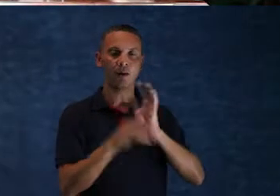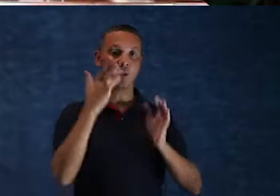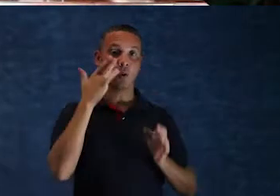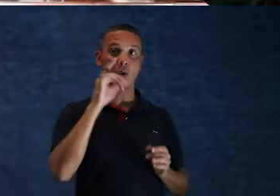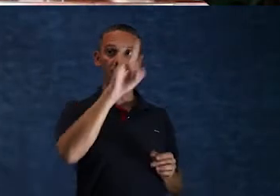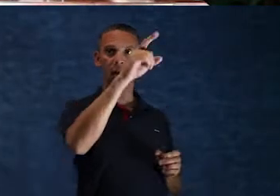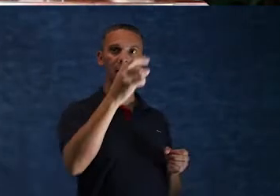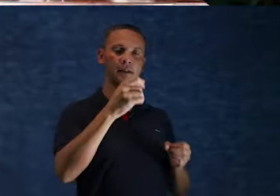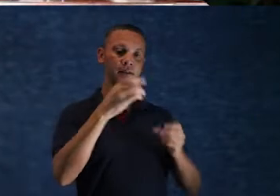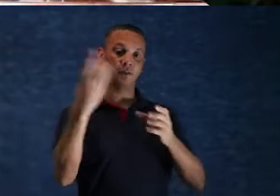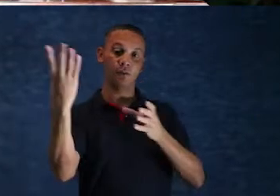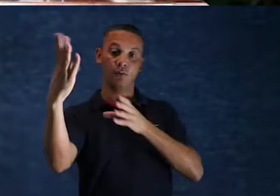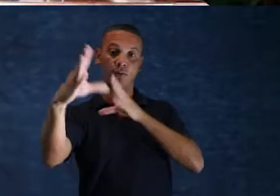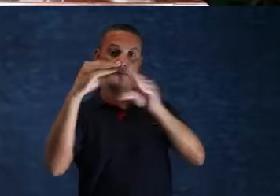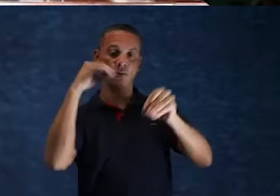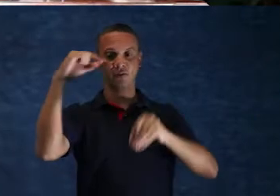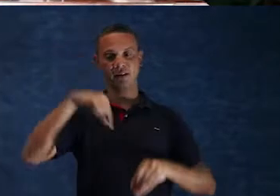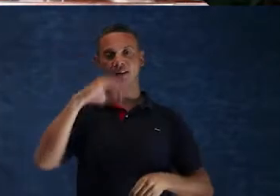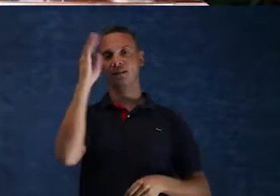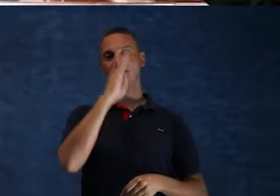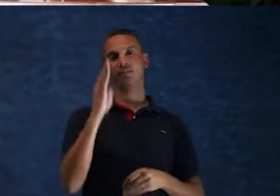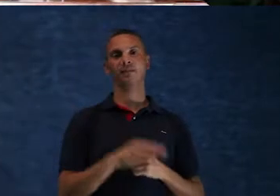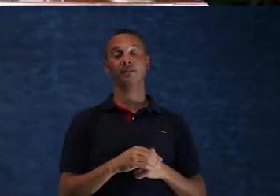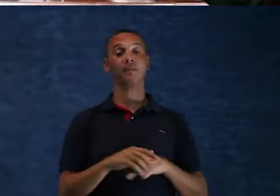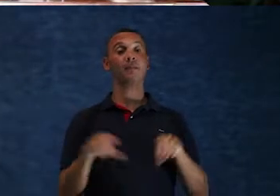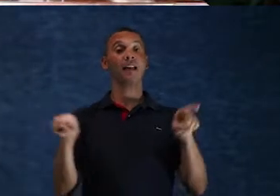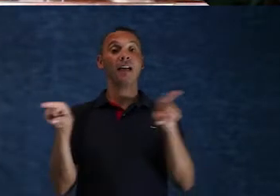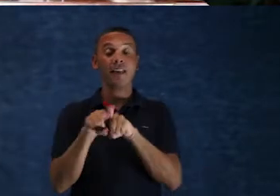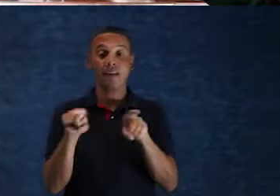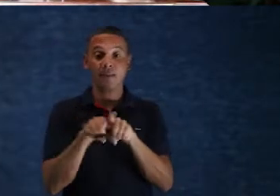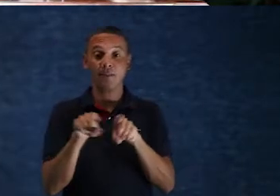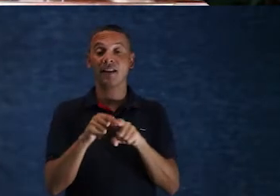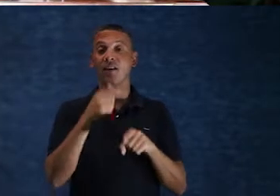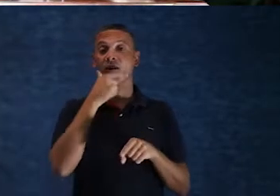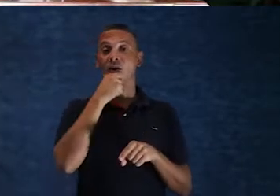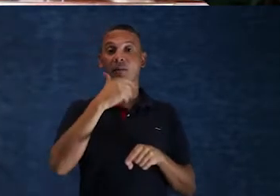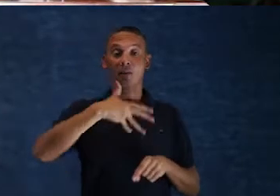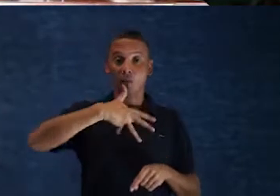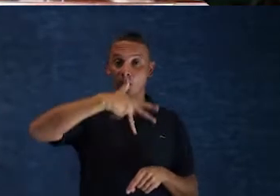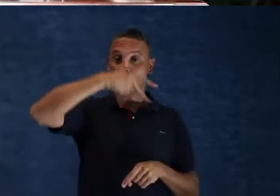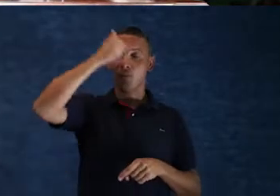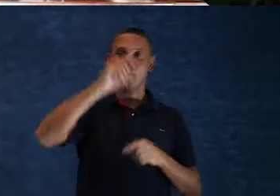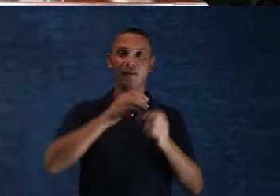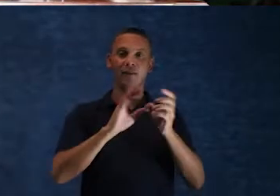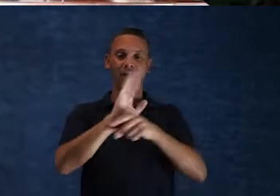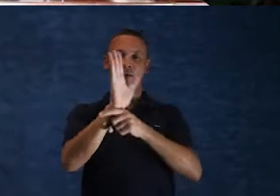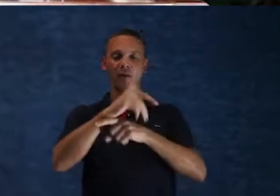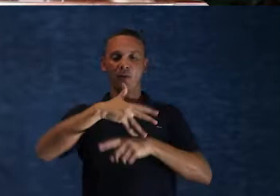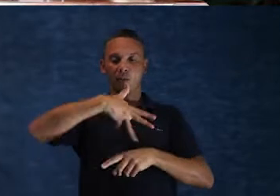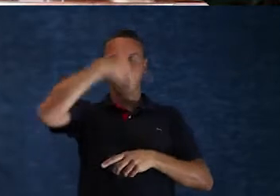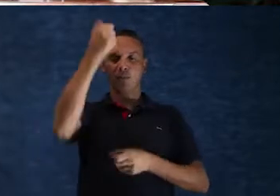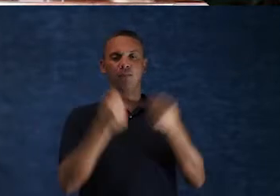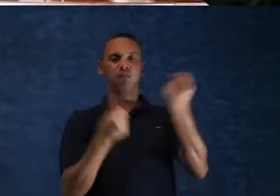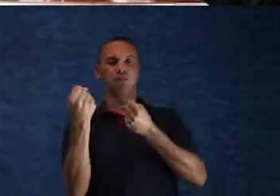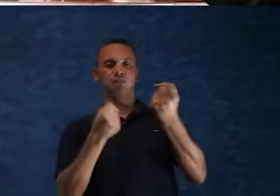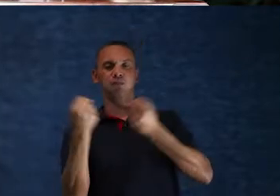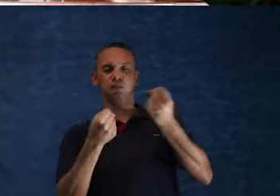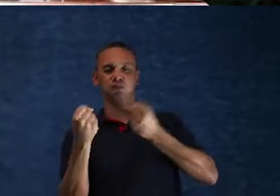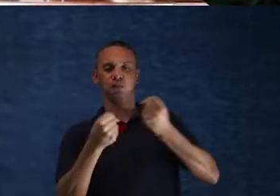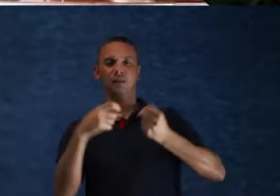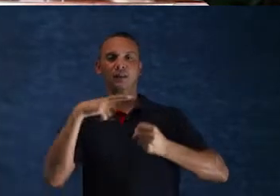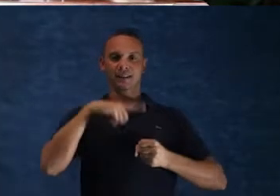Torre, até Van Diesel, que em Velozes e Furiosos 5, Operação Rio, o Brasil, Rio de Janeiro,